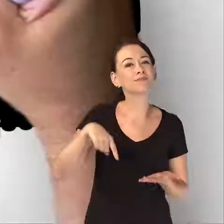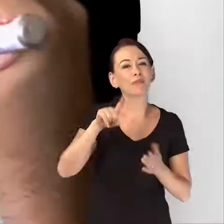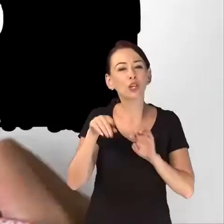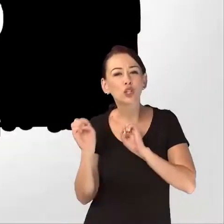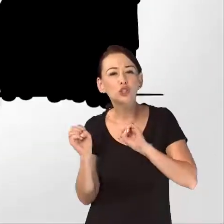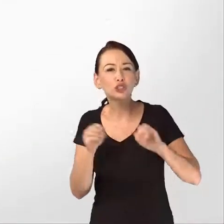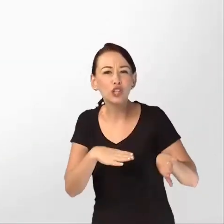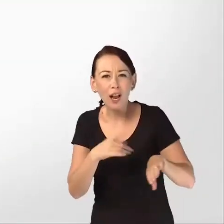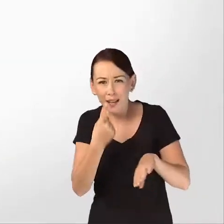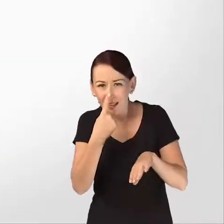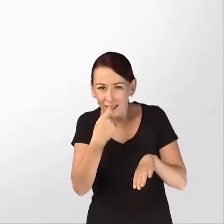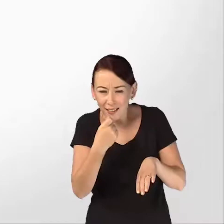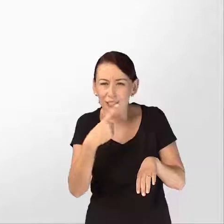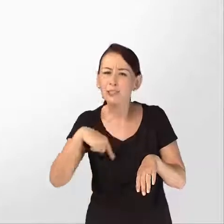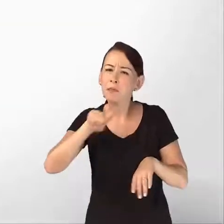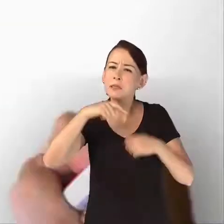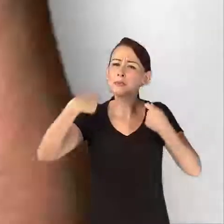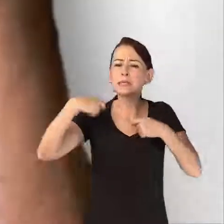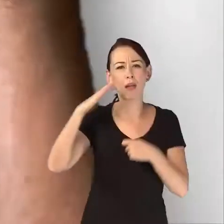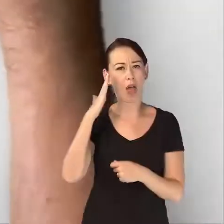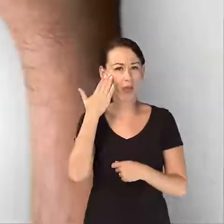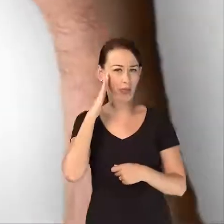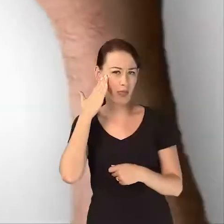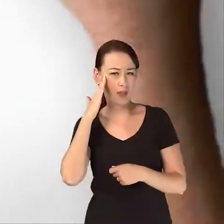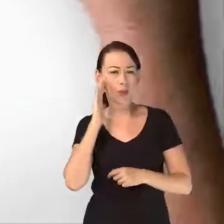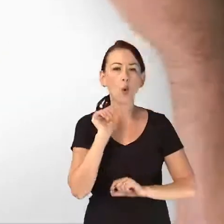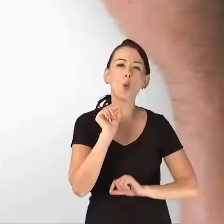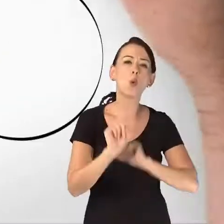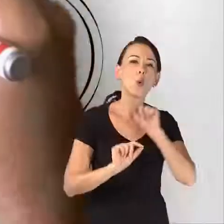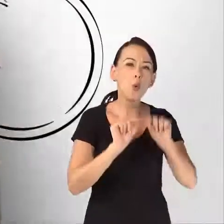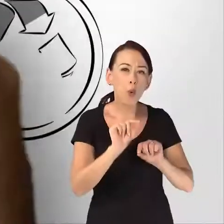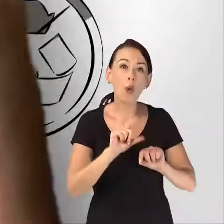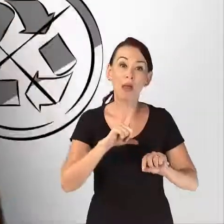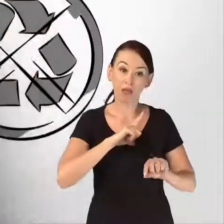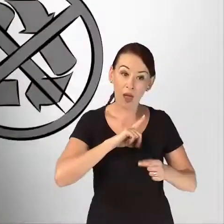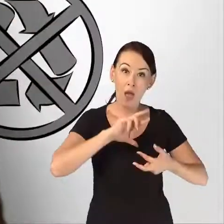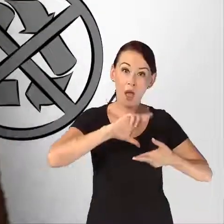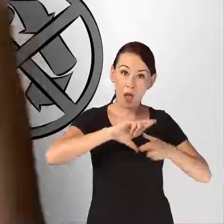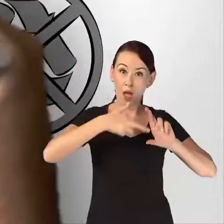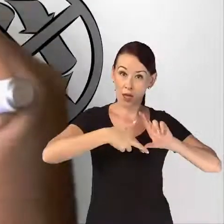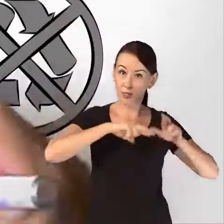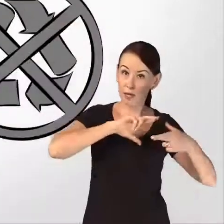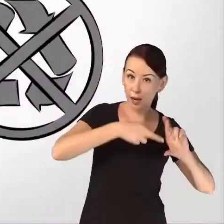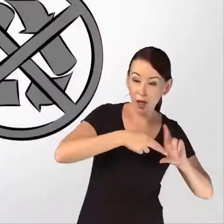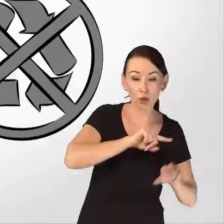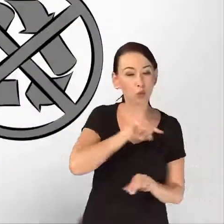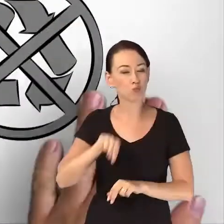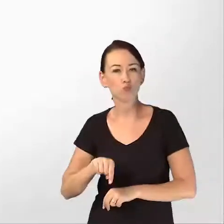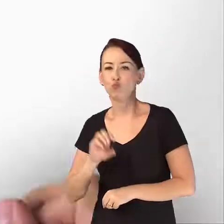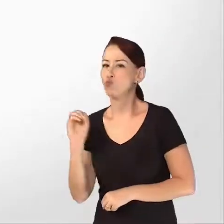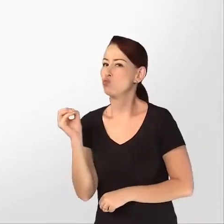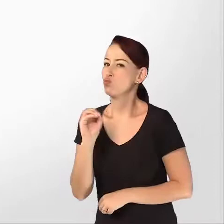Para descartar os resíduos, é preciso entender o que é e o que não é reciclável.